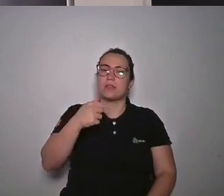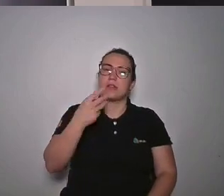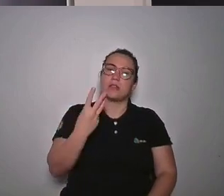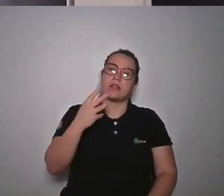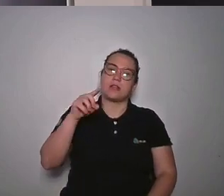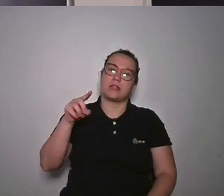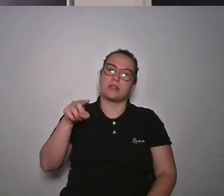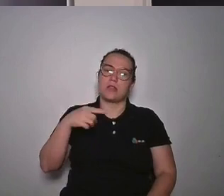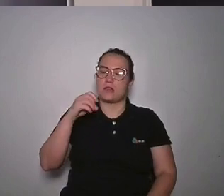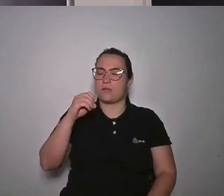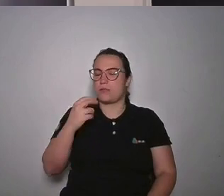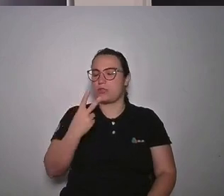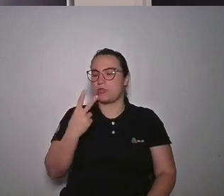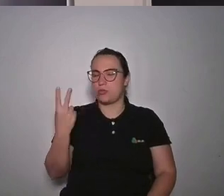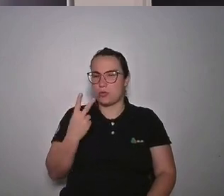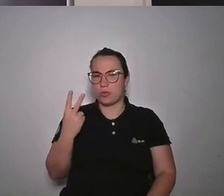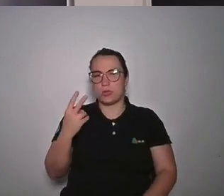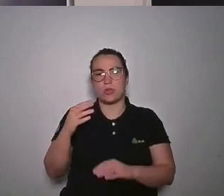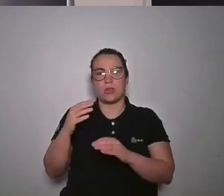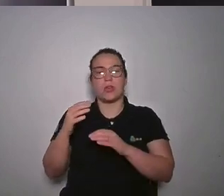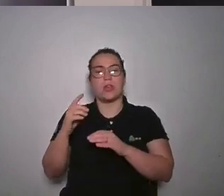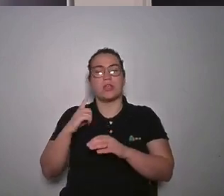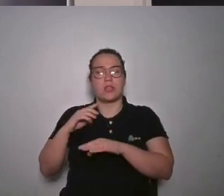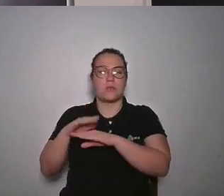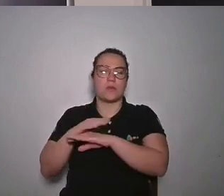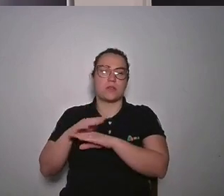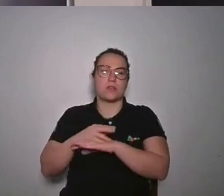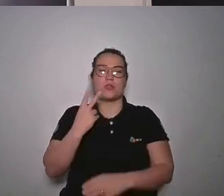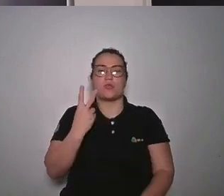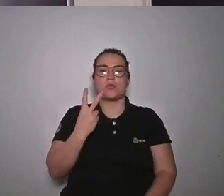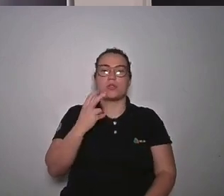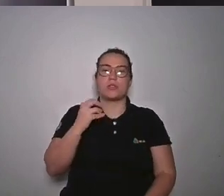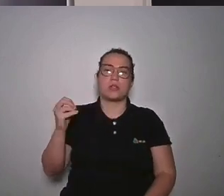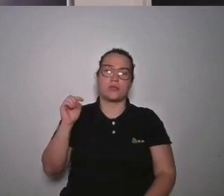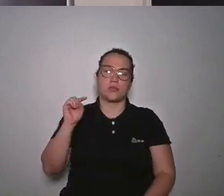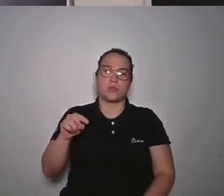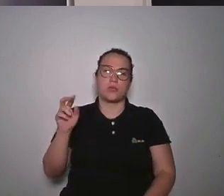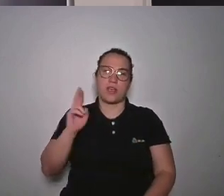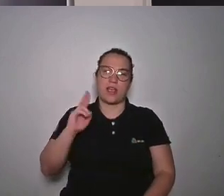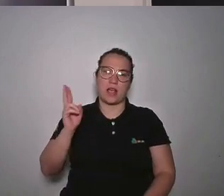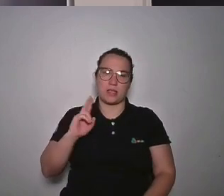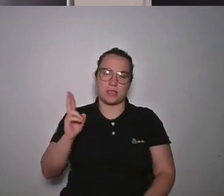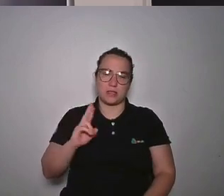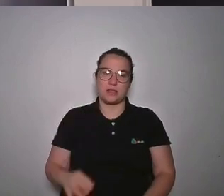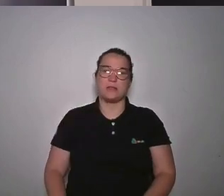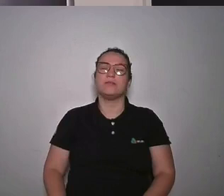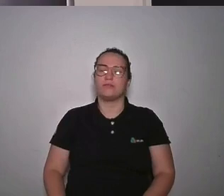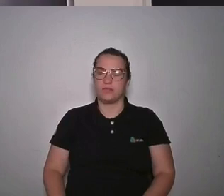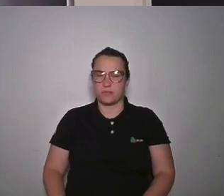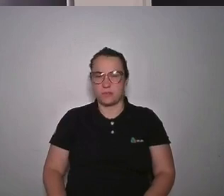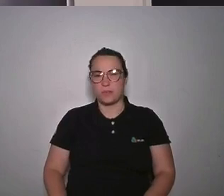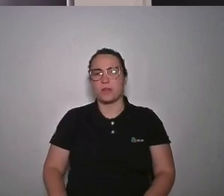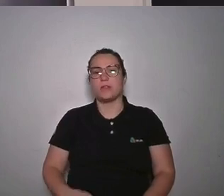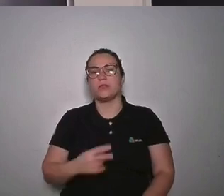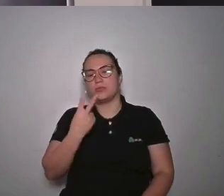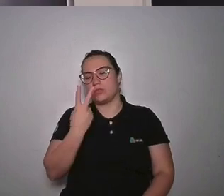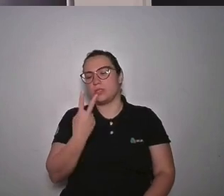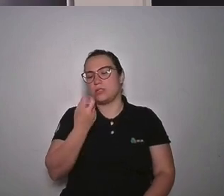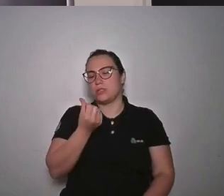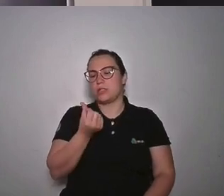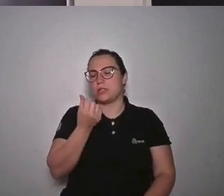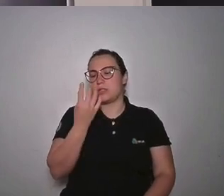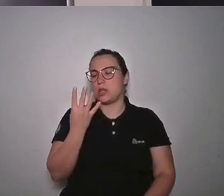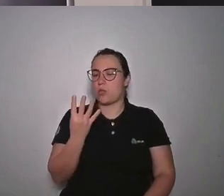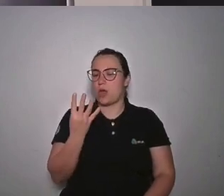73.022.022 e uma reserva de contingência de R$200.000, perfazendo assim uma despesa também de